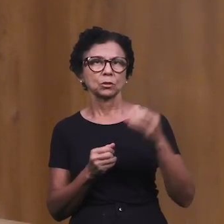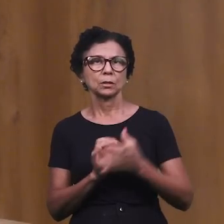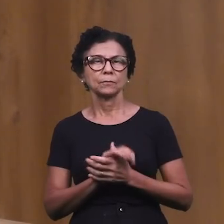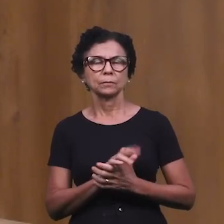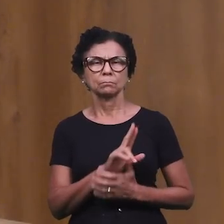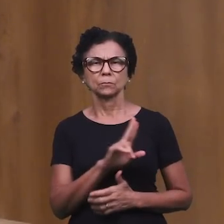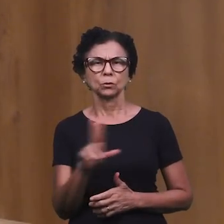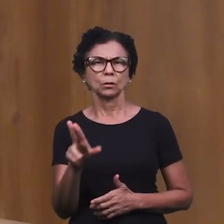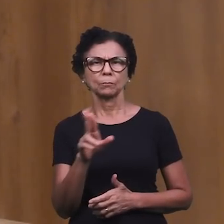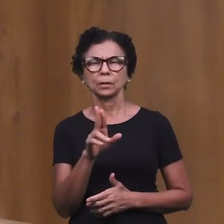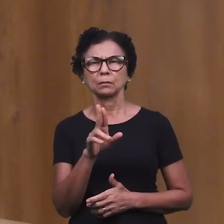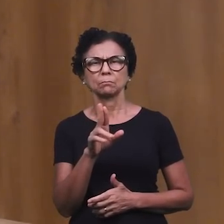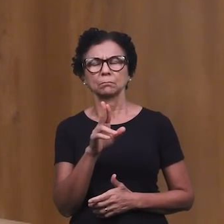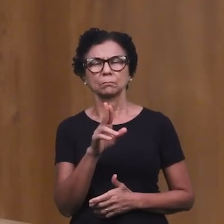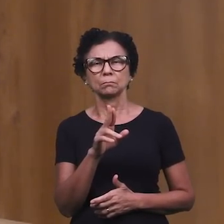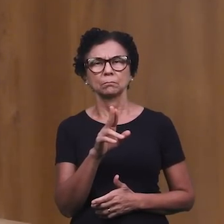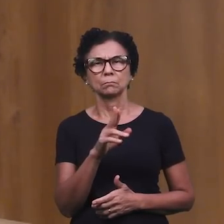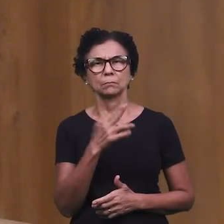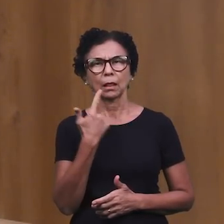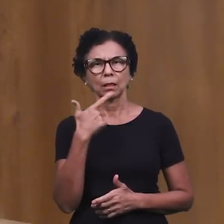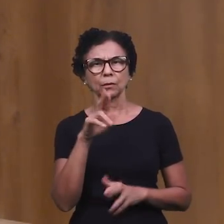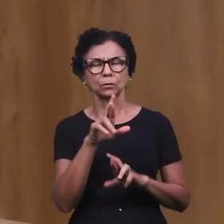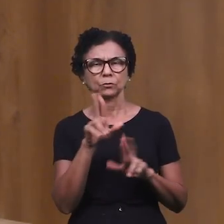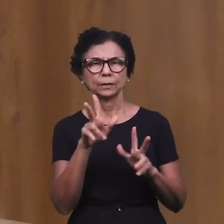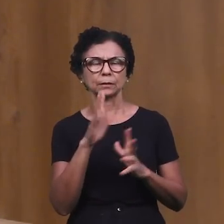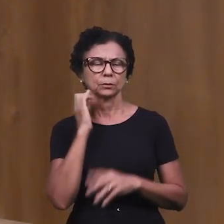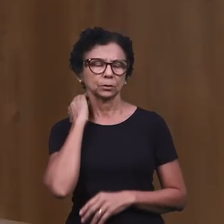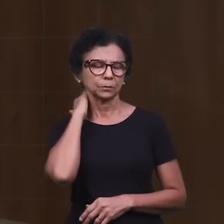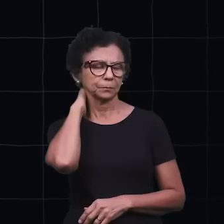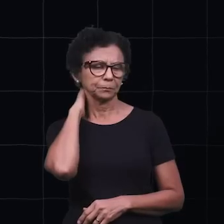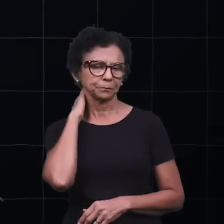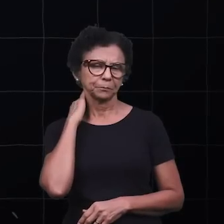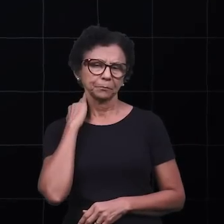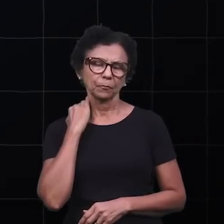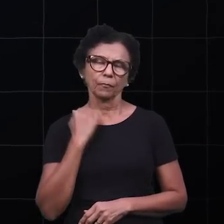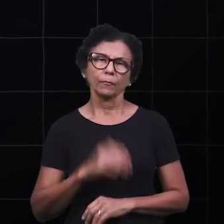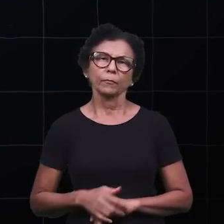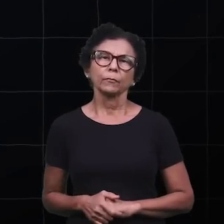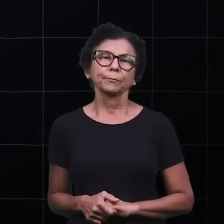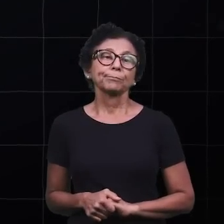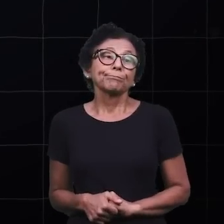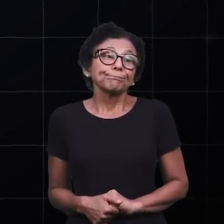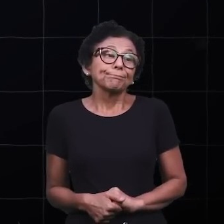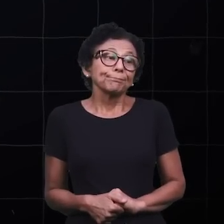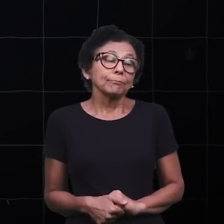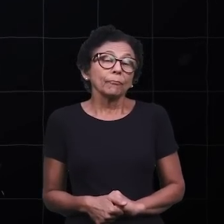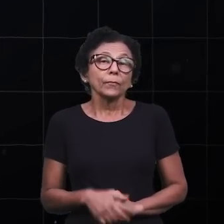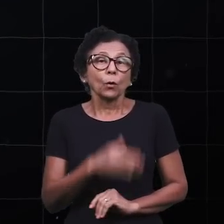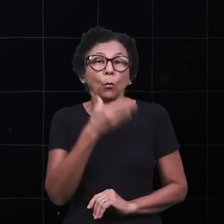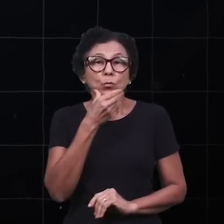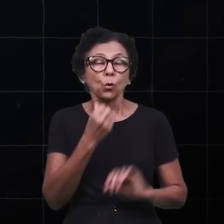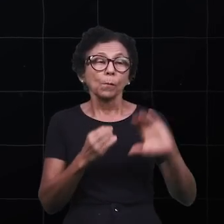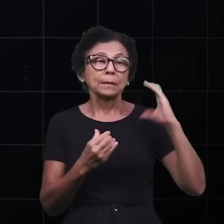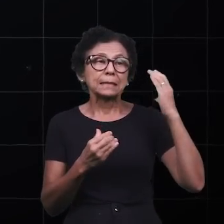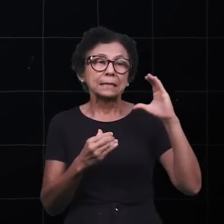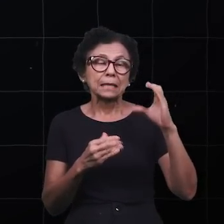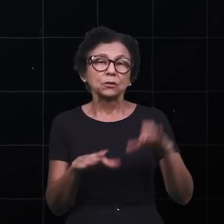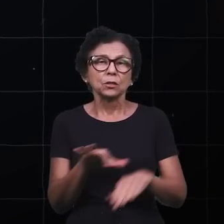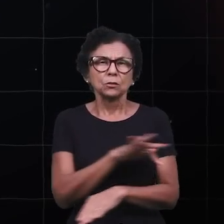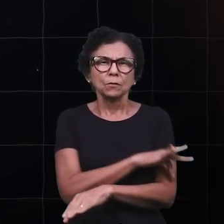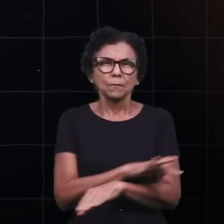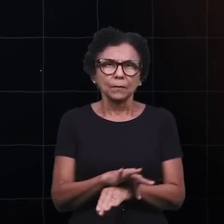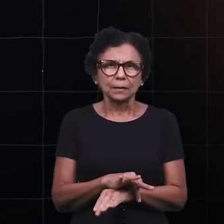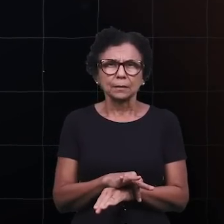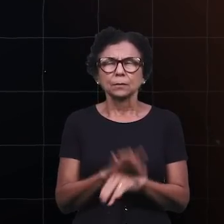Royal Society entre 2005 e 2010. Ele diz o seguinte: onde quer que os físicos olhem, eles veem exemplos